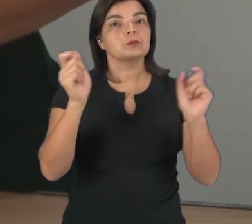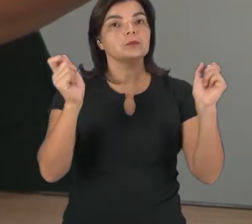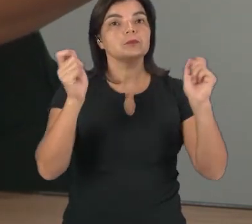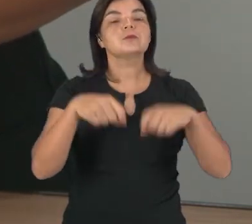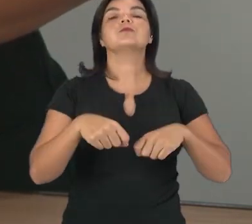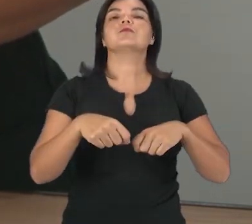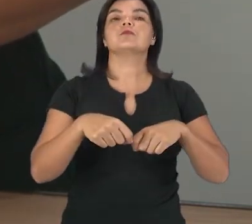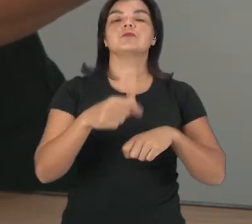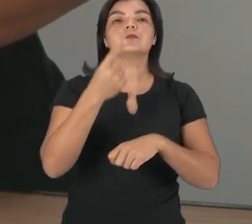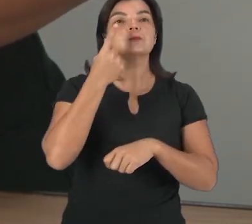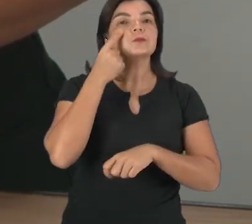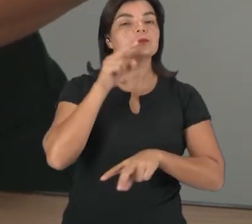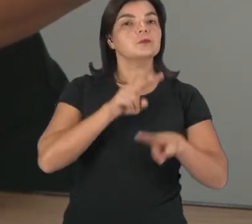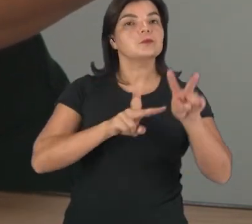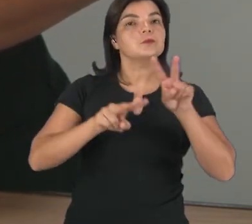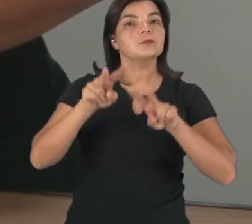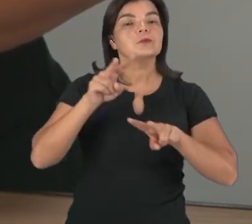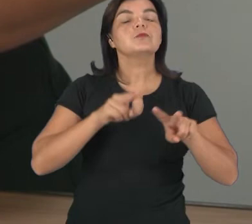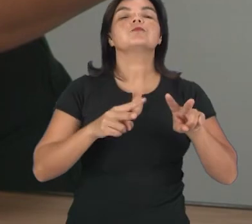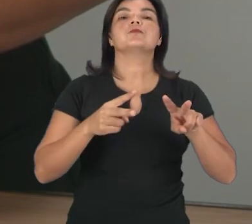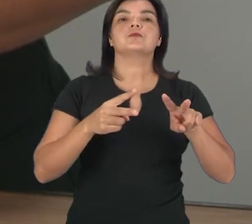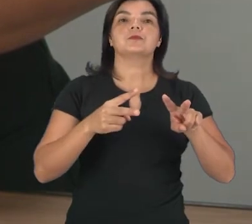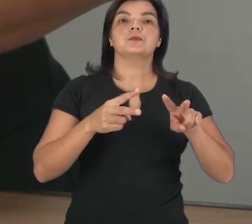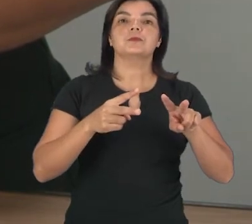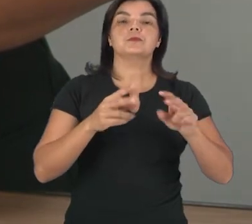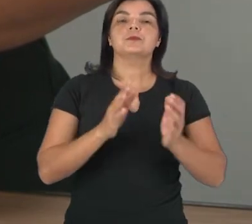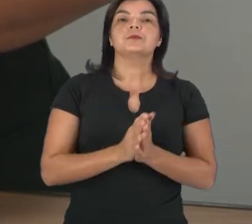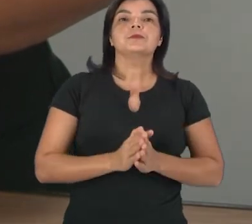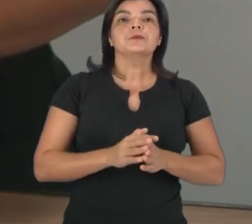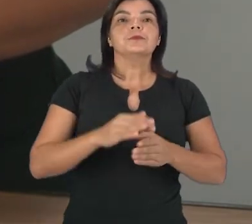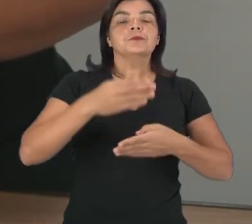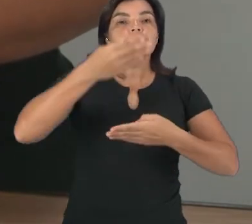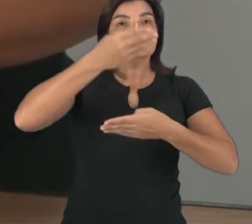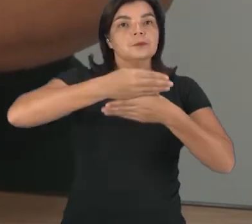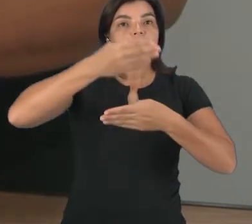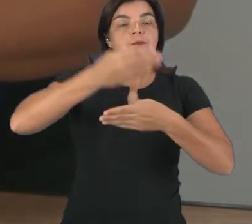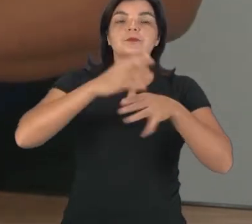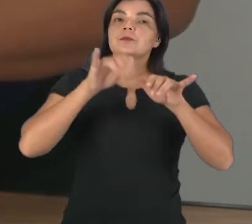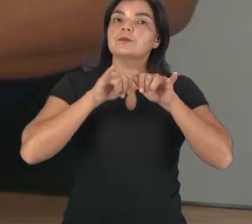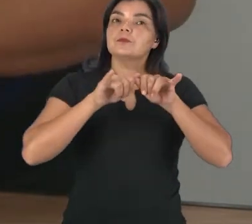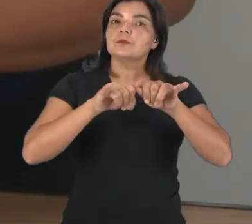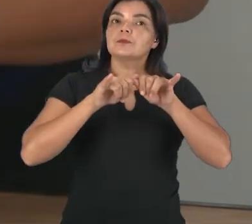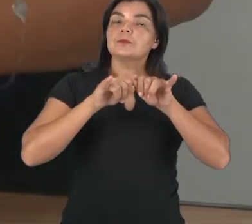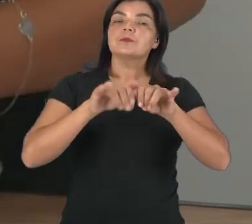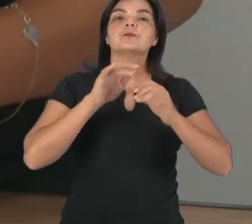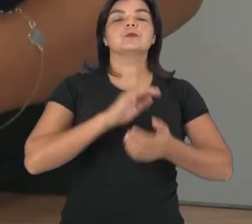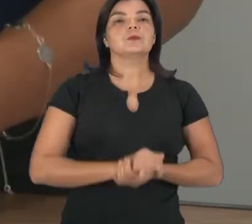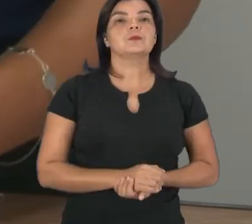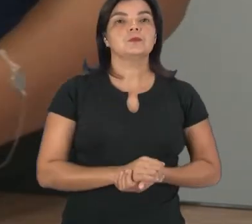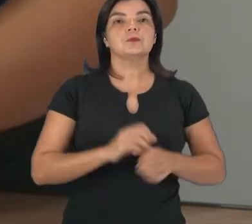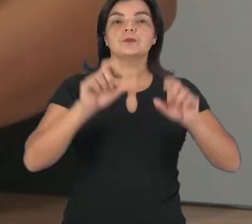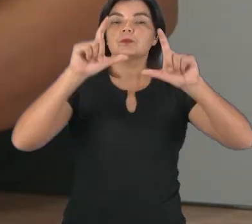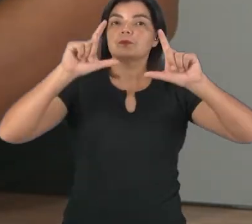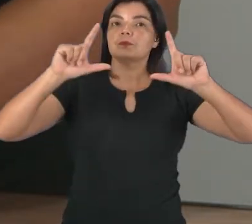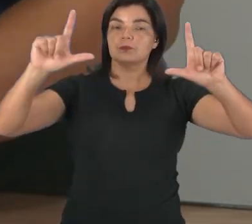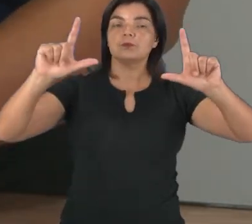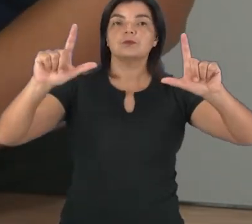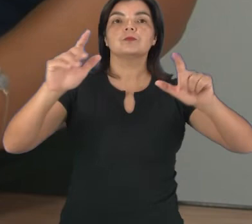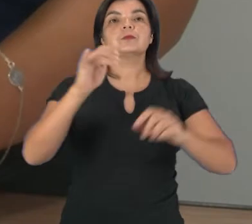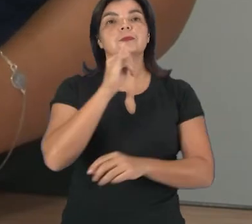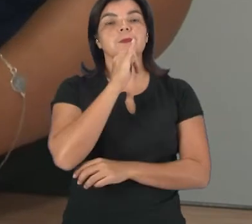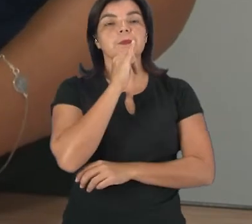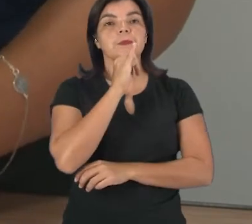possível visualizá-lo nas paredes dos supermercados, nos outdoors, como esse